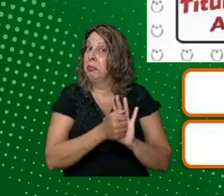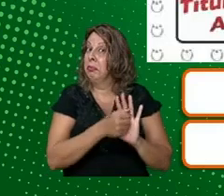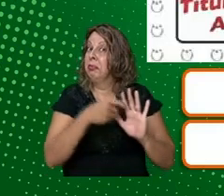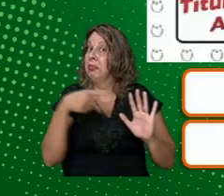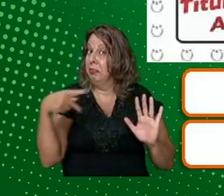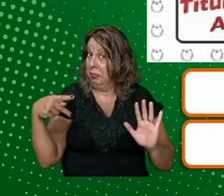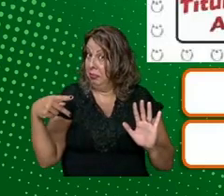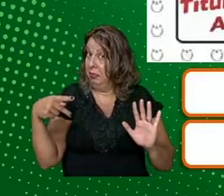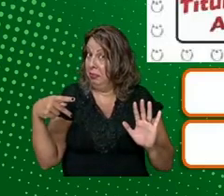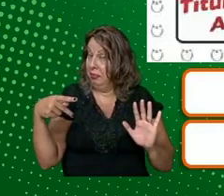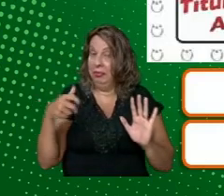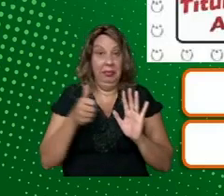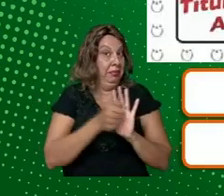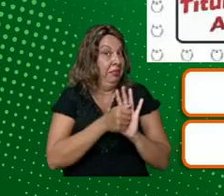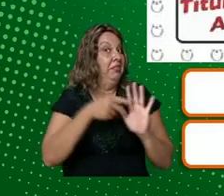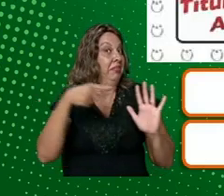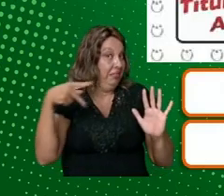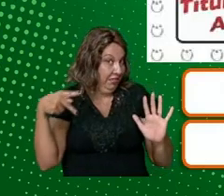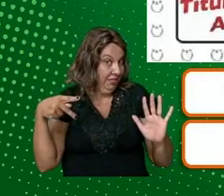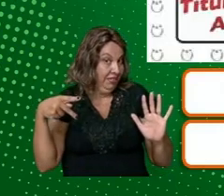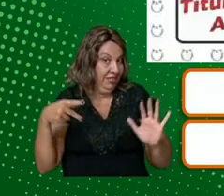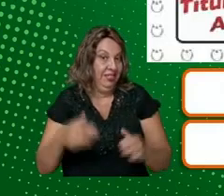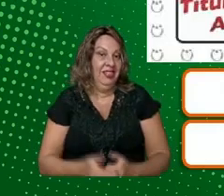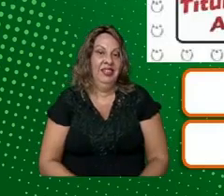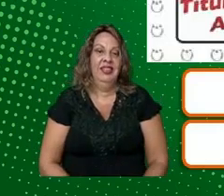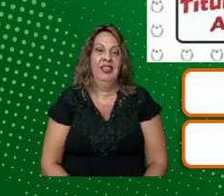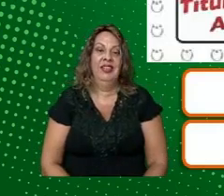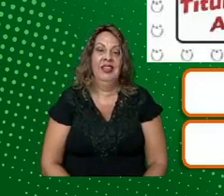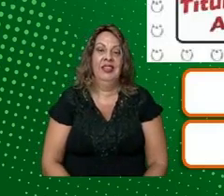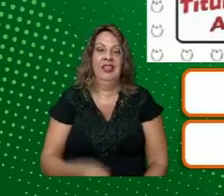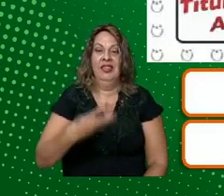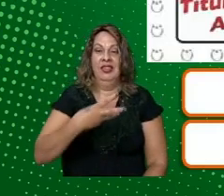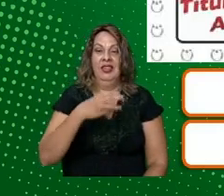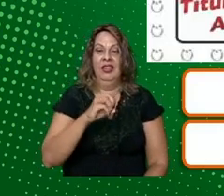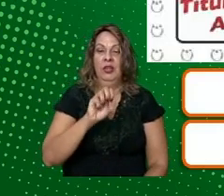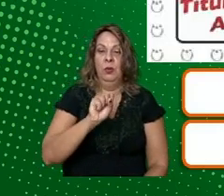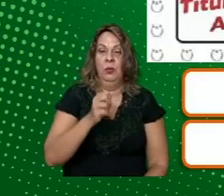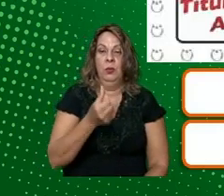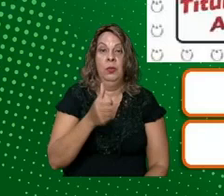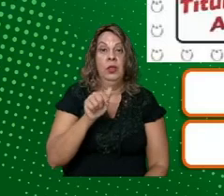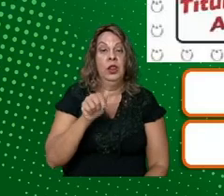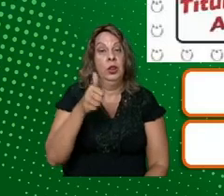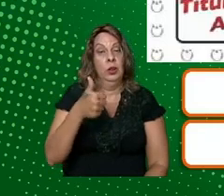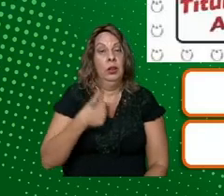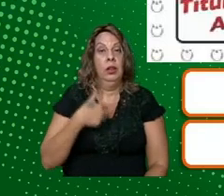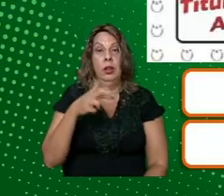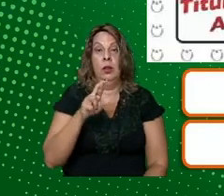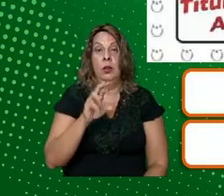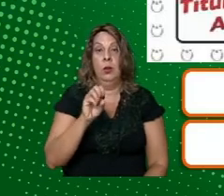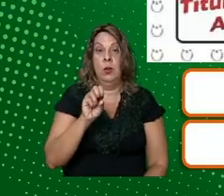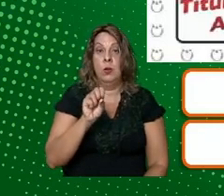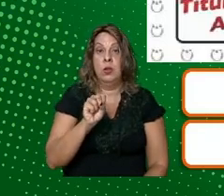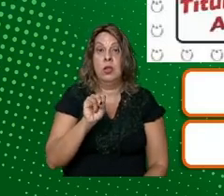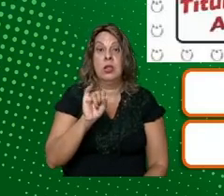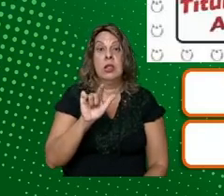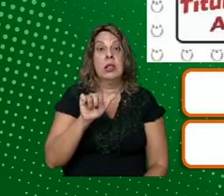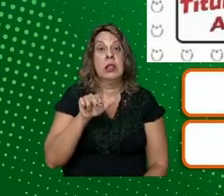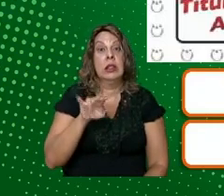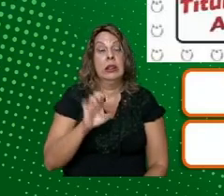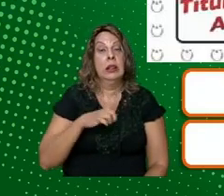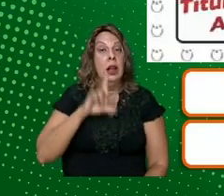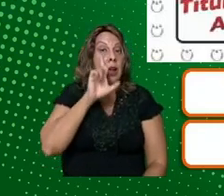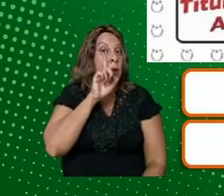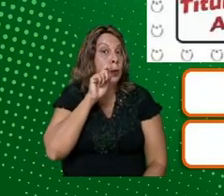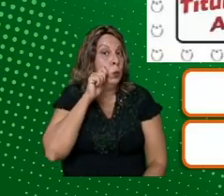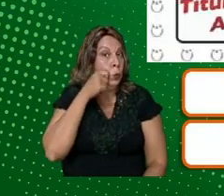dividir, olha só, com ela, que tem o título 308671, Rosilene Siqueira, é de